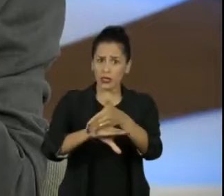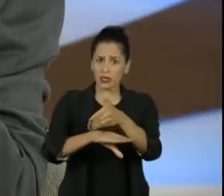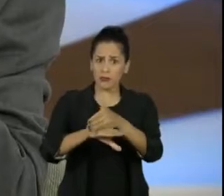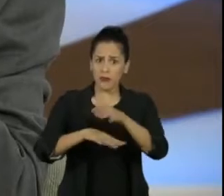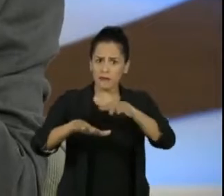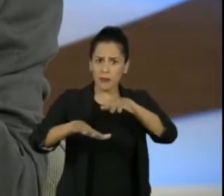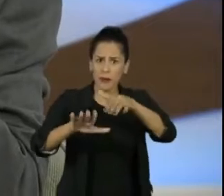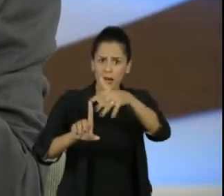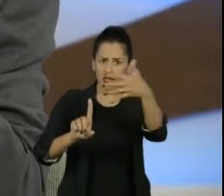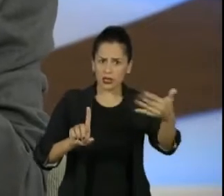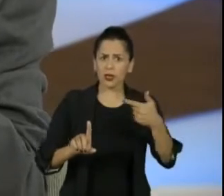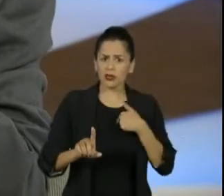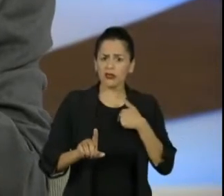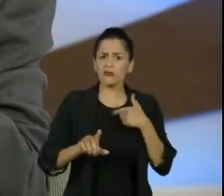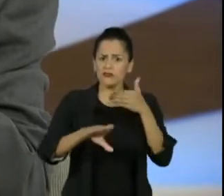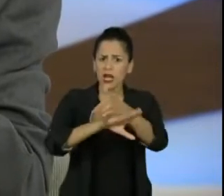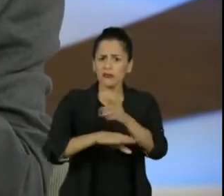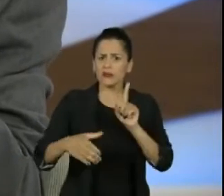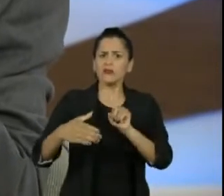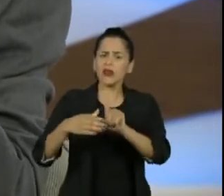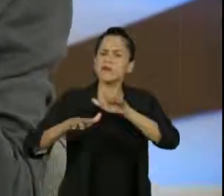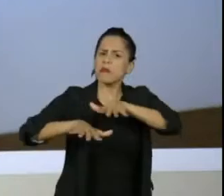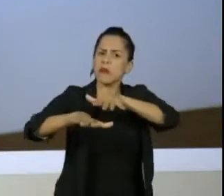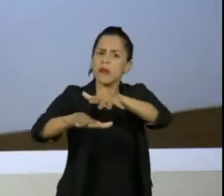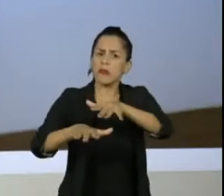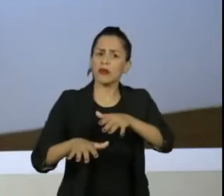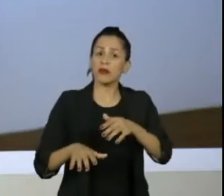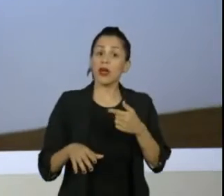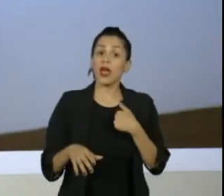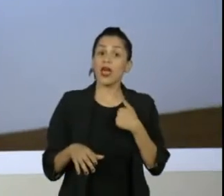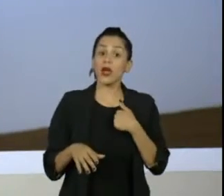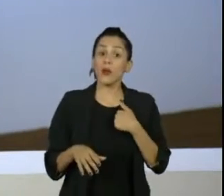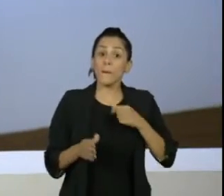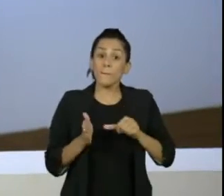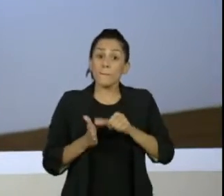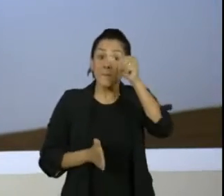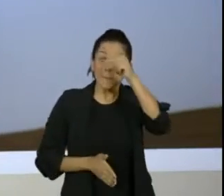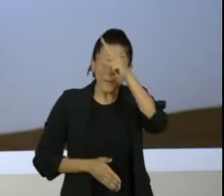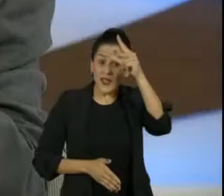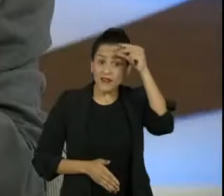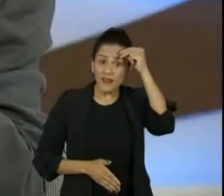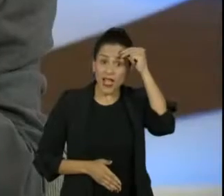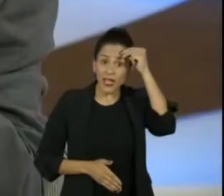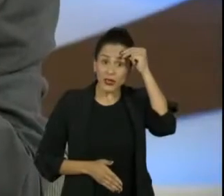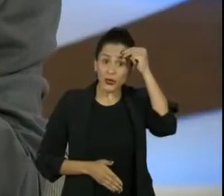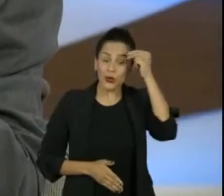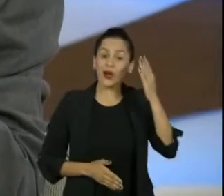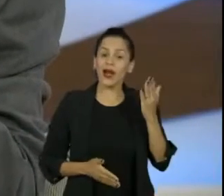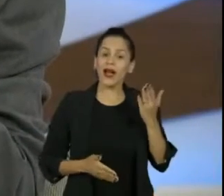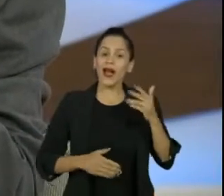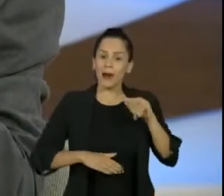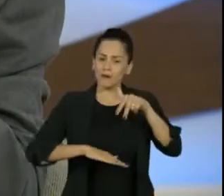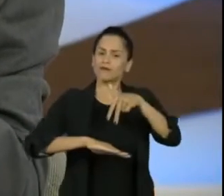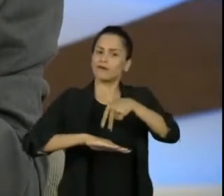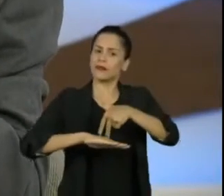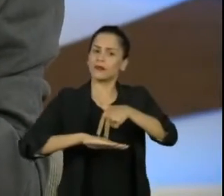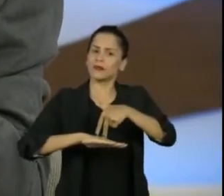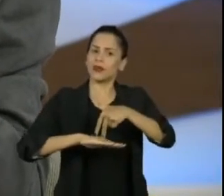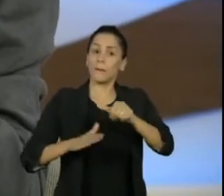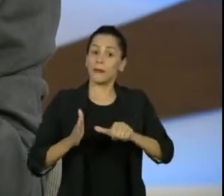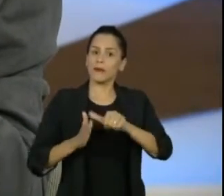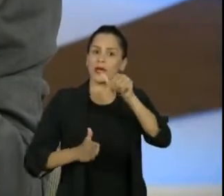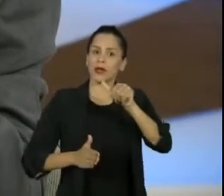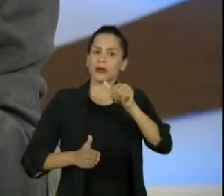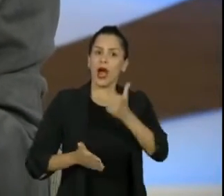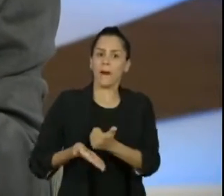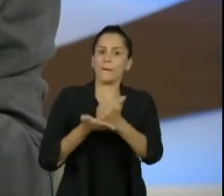de Belo Horizonte a abrir a parada gay. Eu fui o único. Porque a maioria todo mundo tem